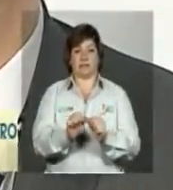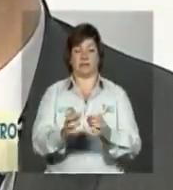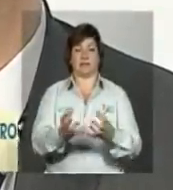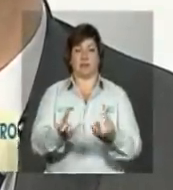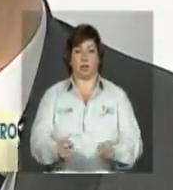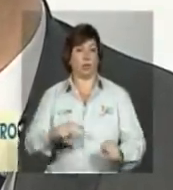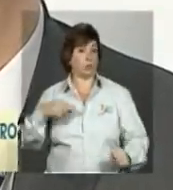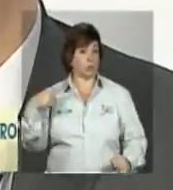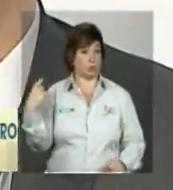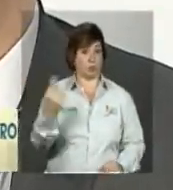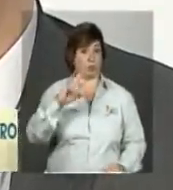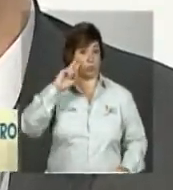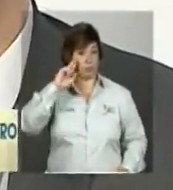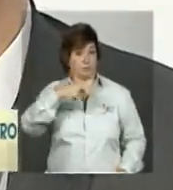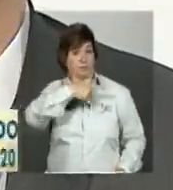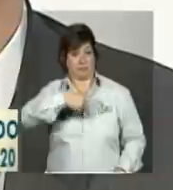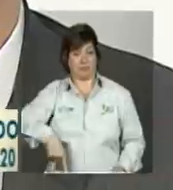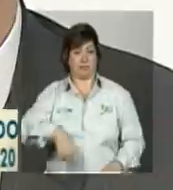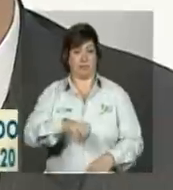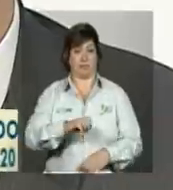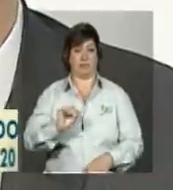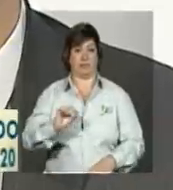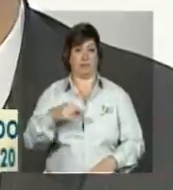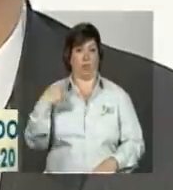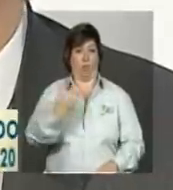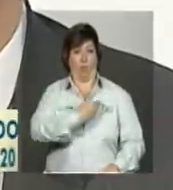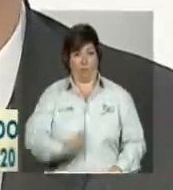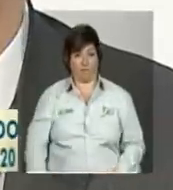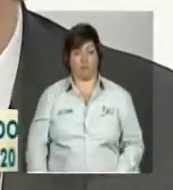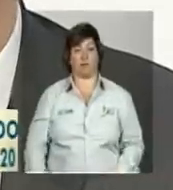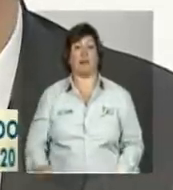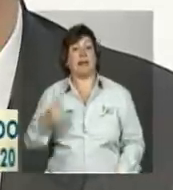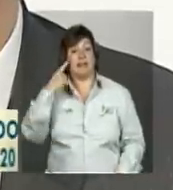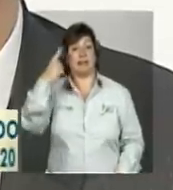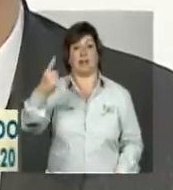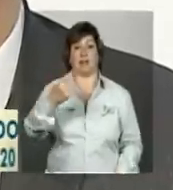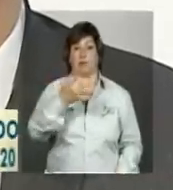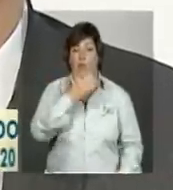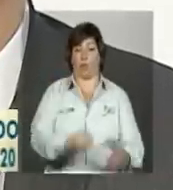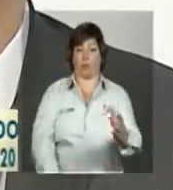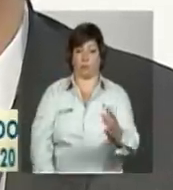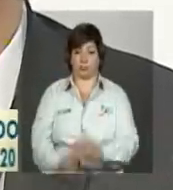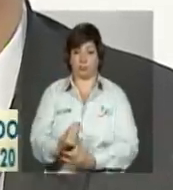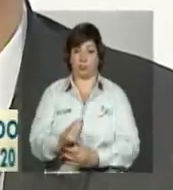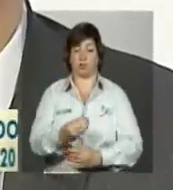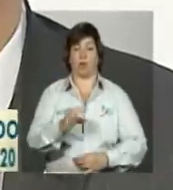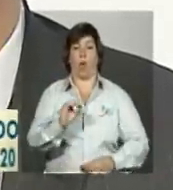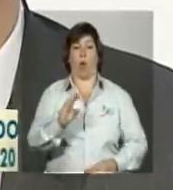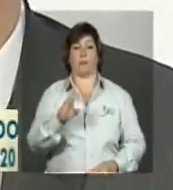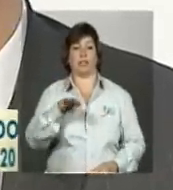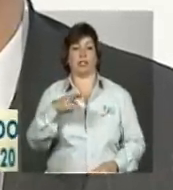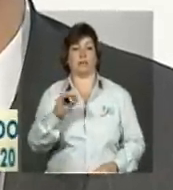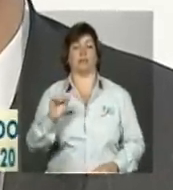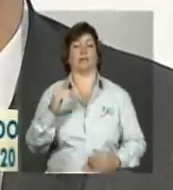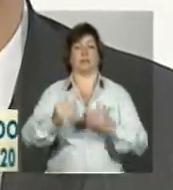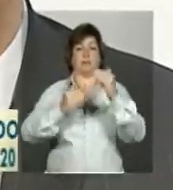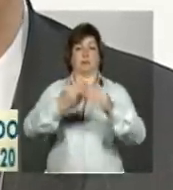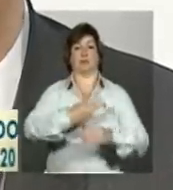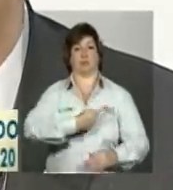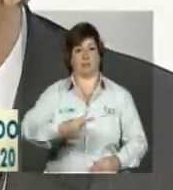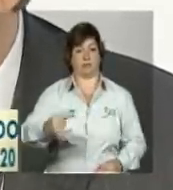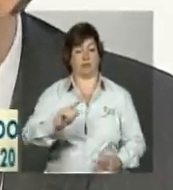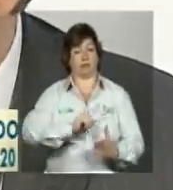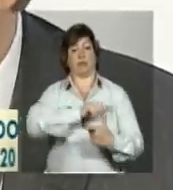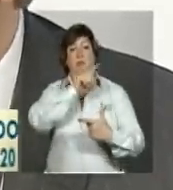chefes de Estado da ideia, eles lançarão os Objetivos de Desenvolvimento Sustentável.